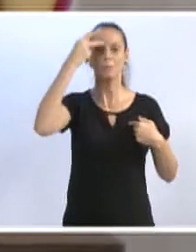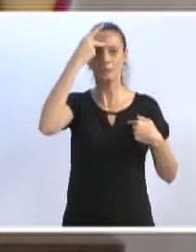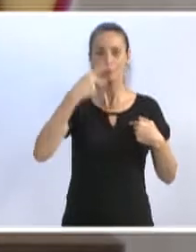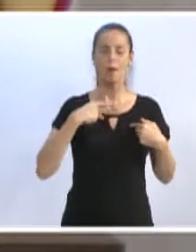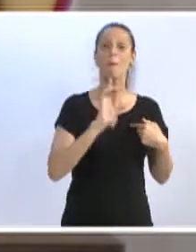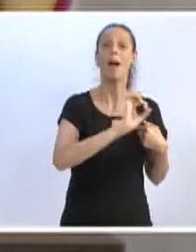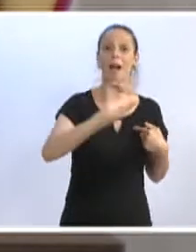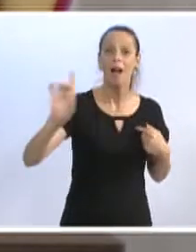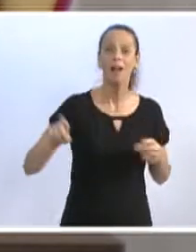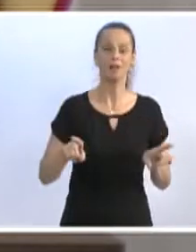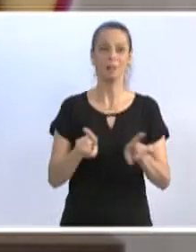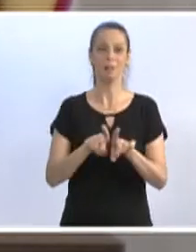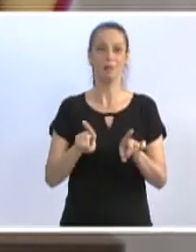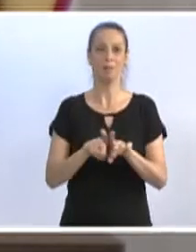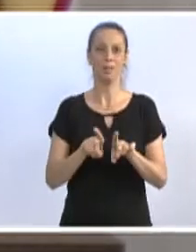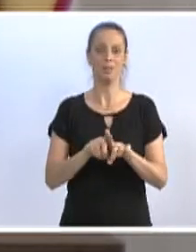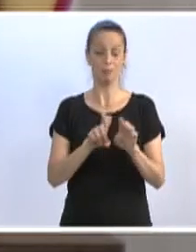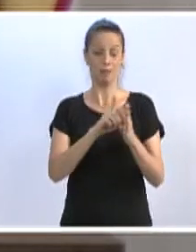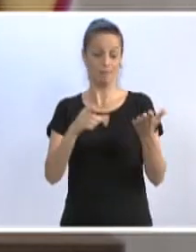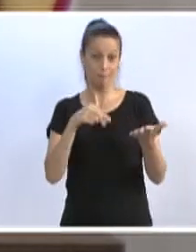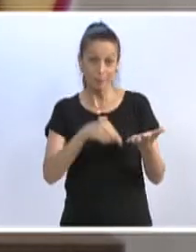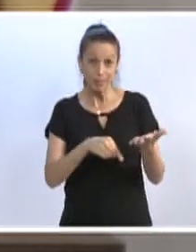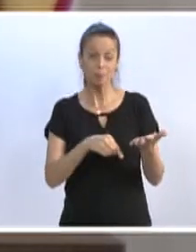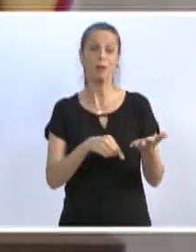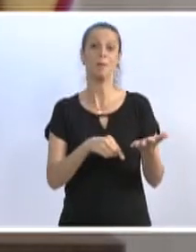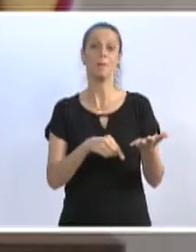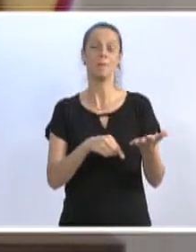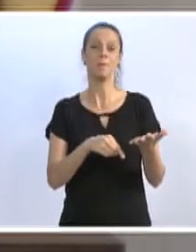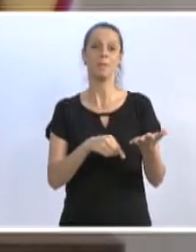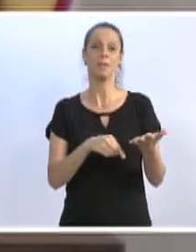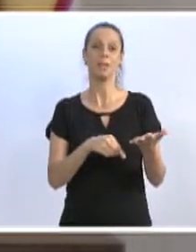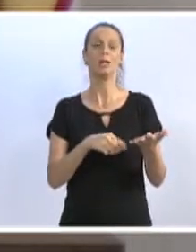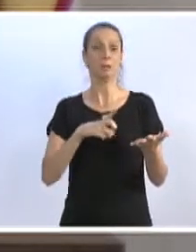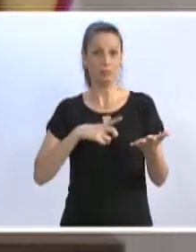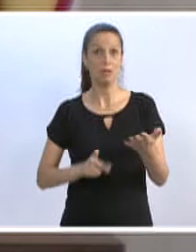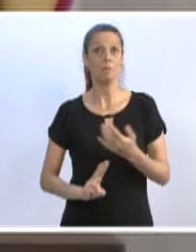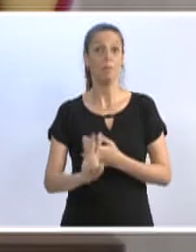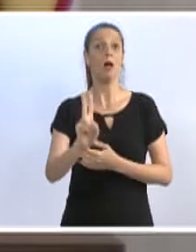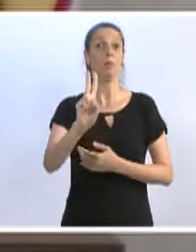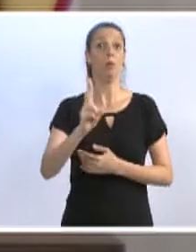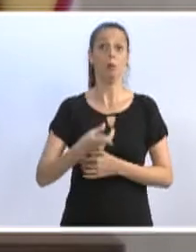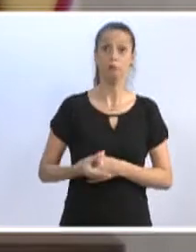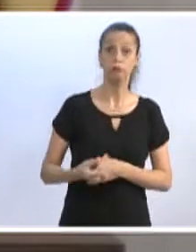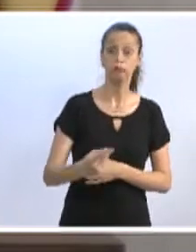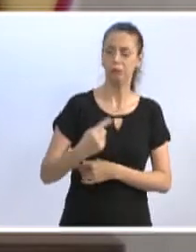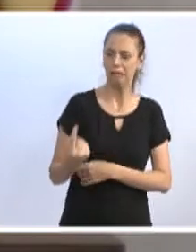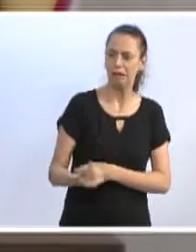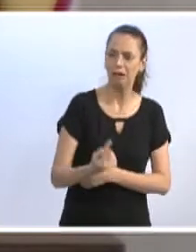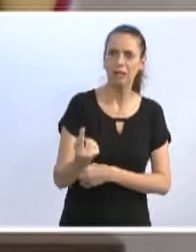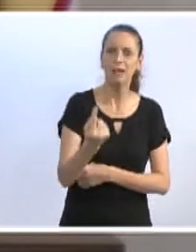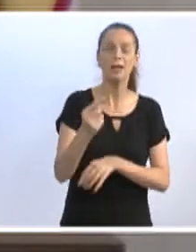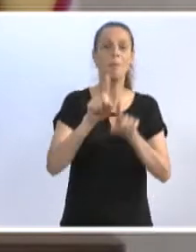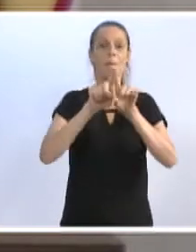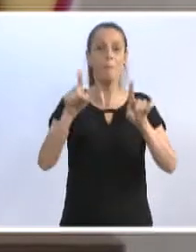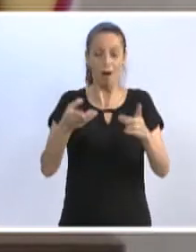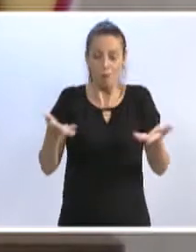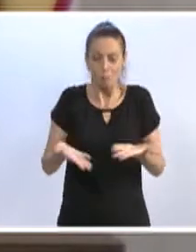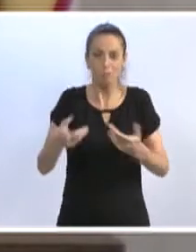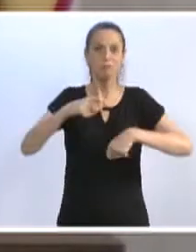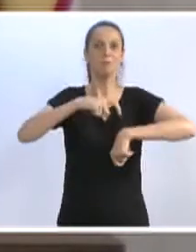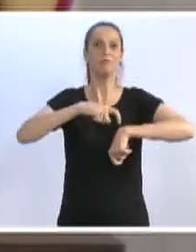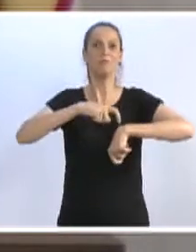um. Não que a palavra de Deus em si, de per si, não tenha valor permanente e eterno, mas nesse tempo